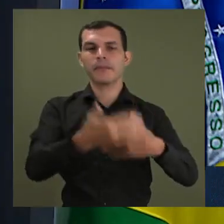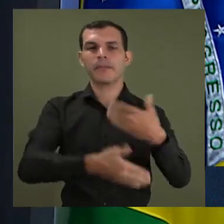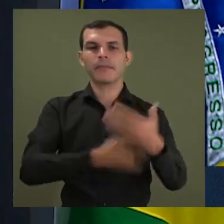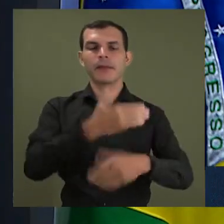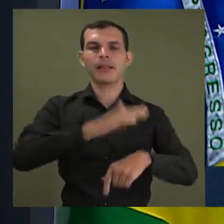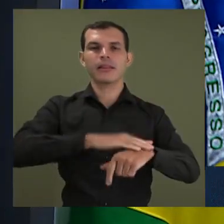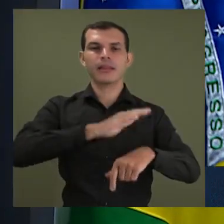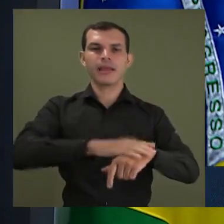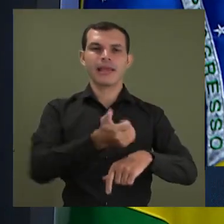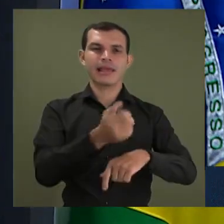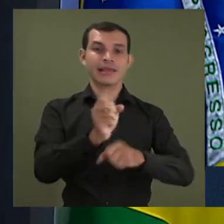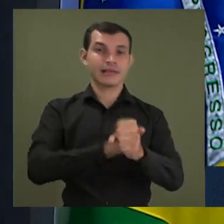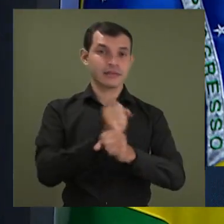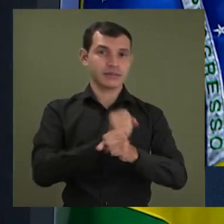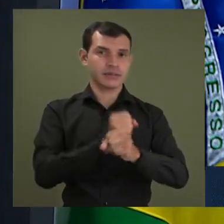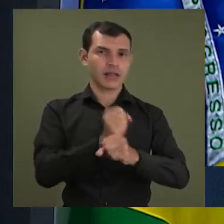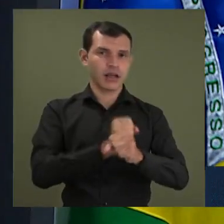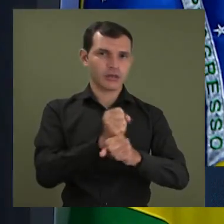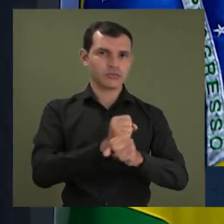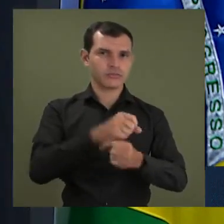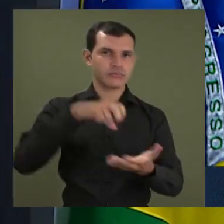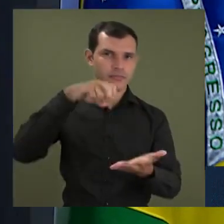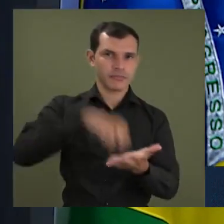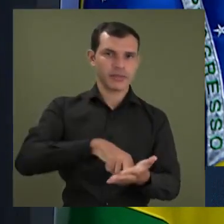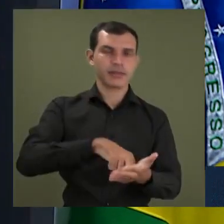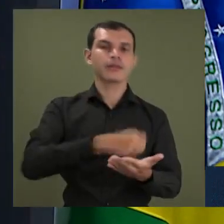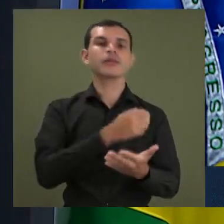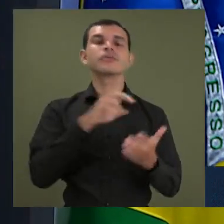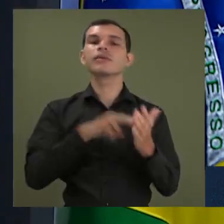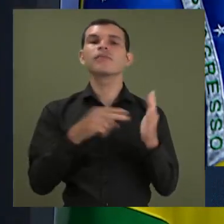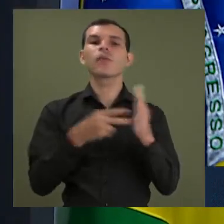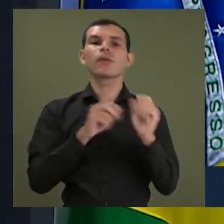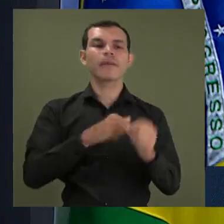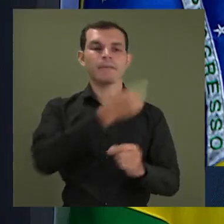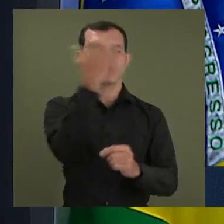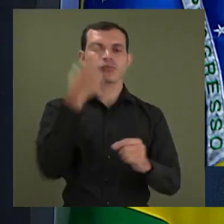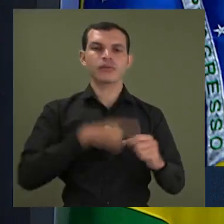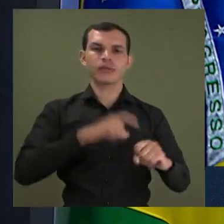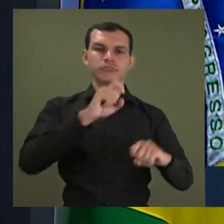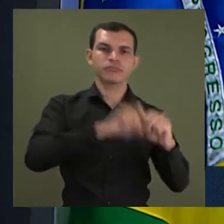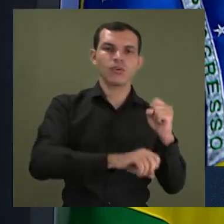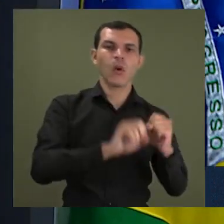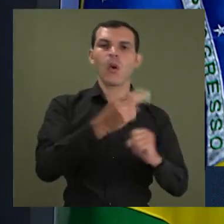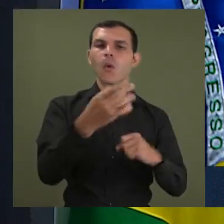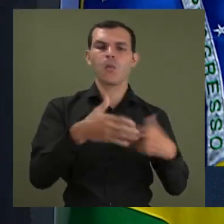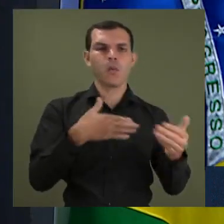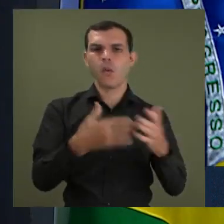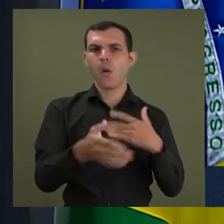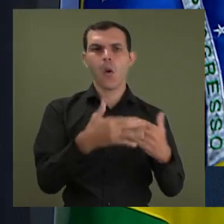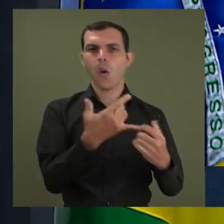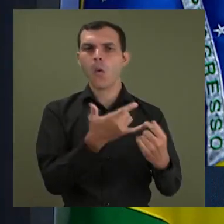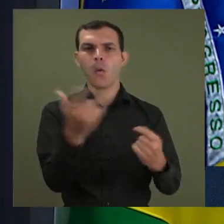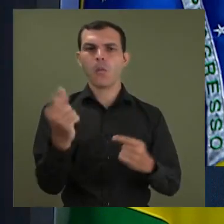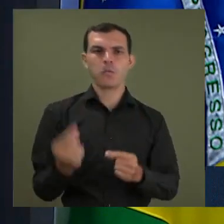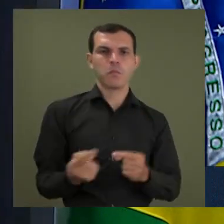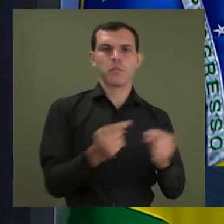pratica, abro aspas, conjunção carnal ou outro ato libidinoso com menor de 14